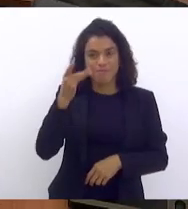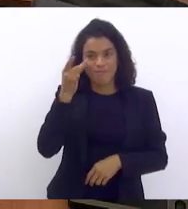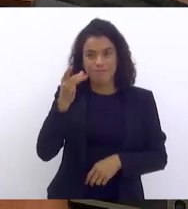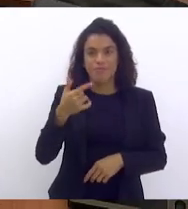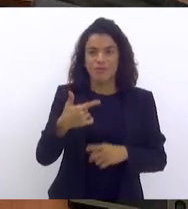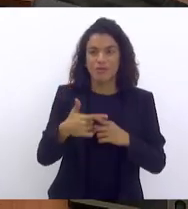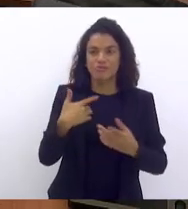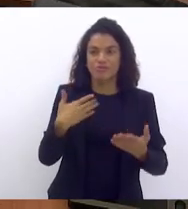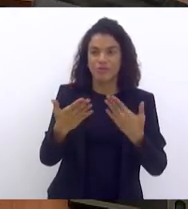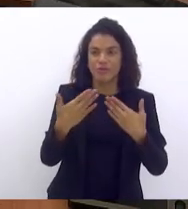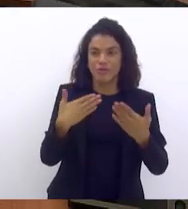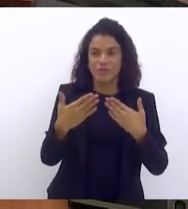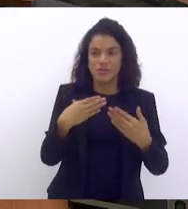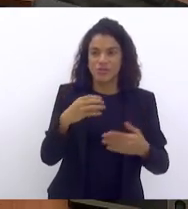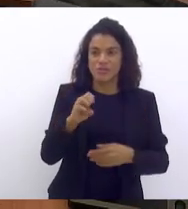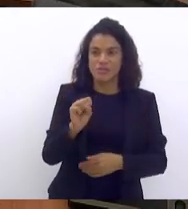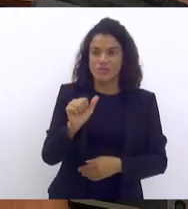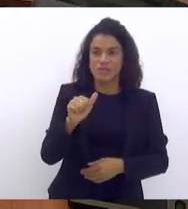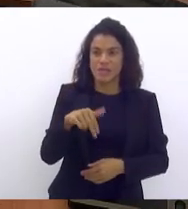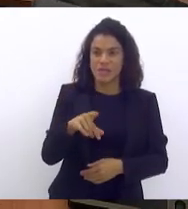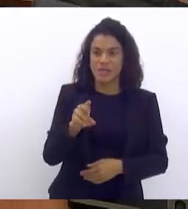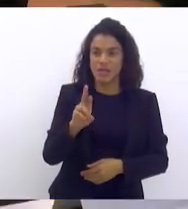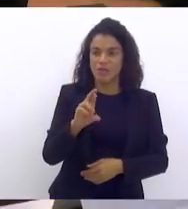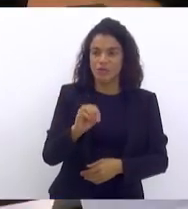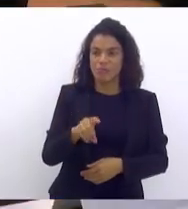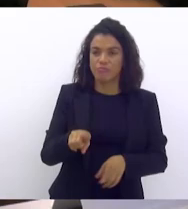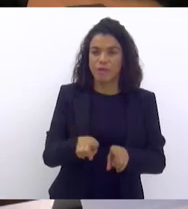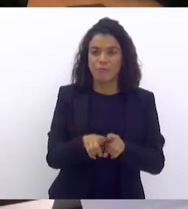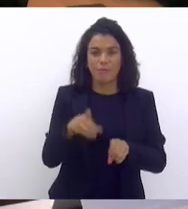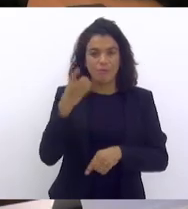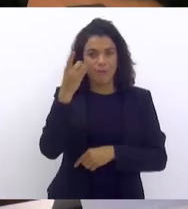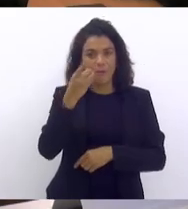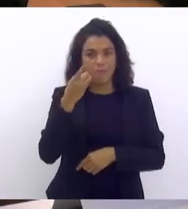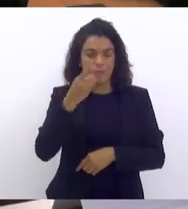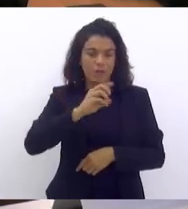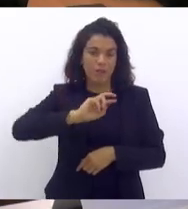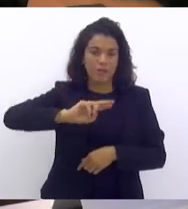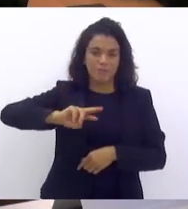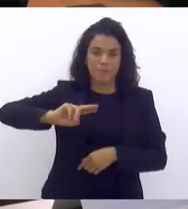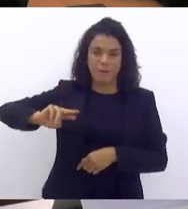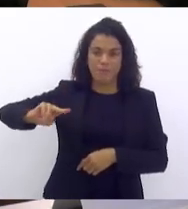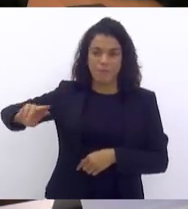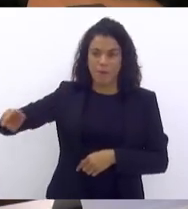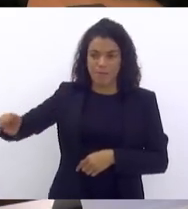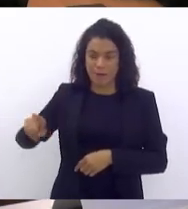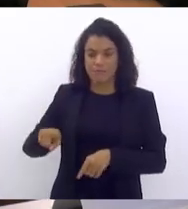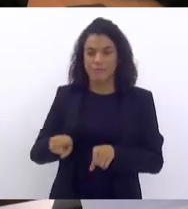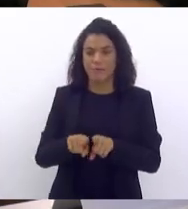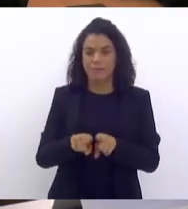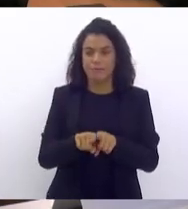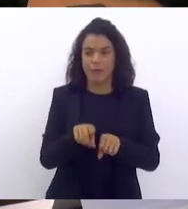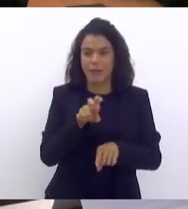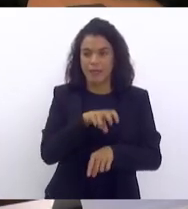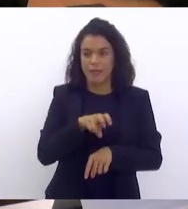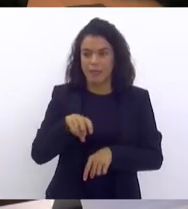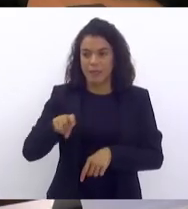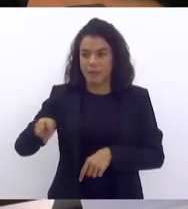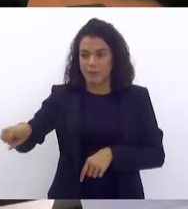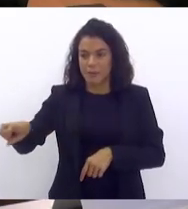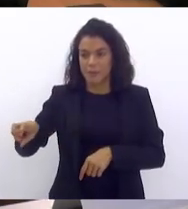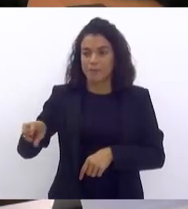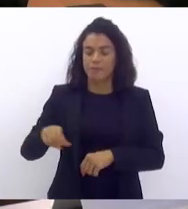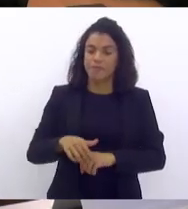rede social. Quero saudar aqui a nossa deputada aqui, que está presente, os demais amigos aqui também da mesa. E dizer